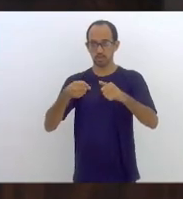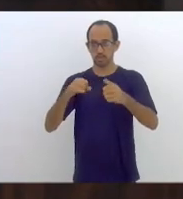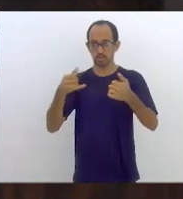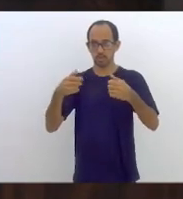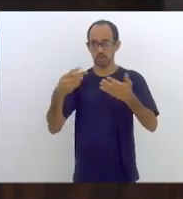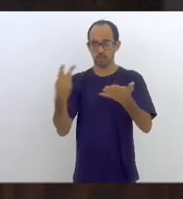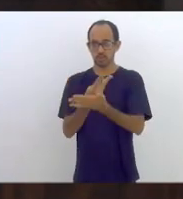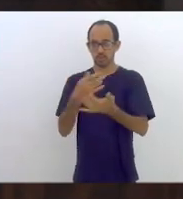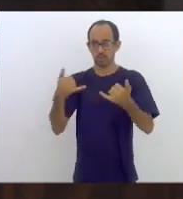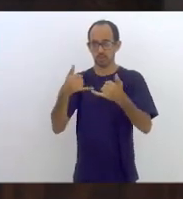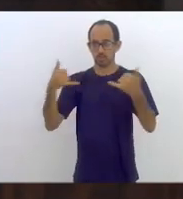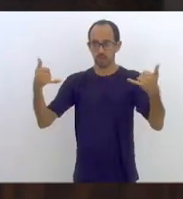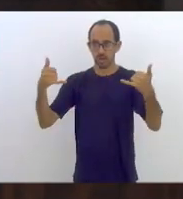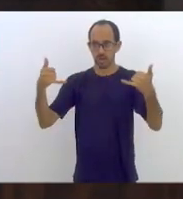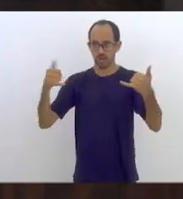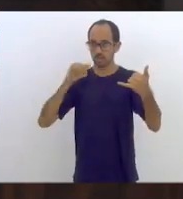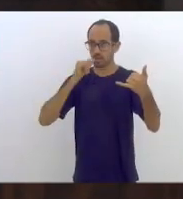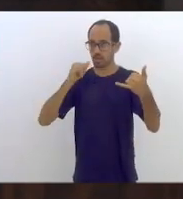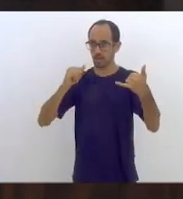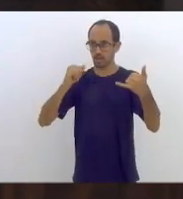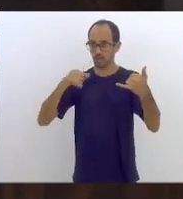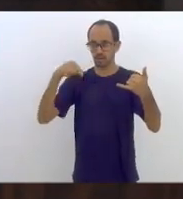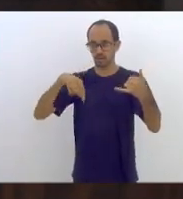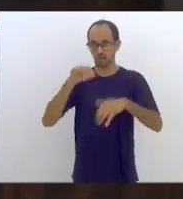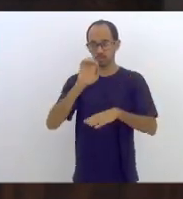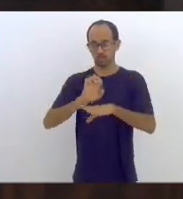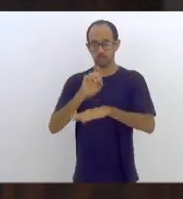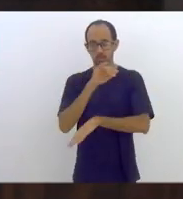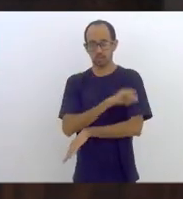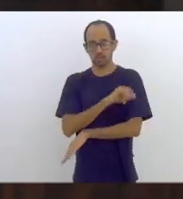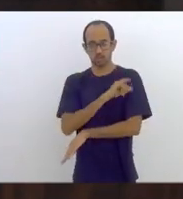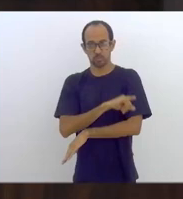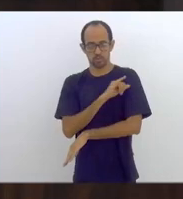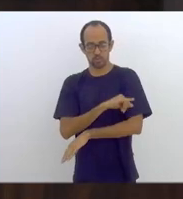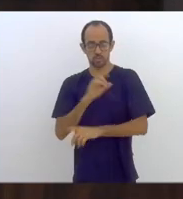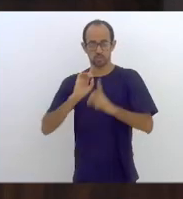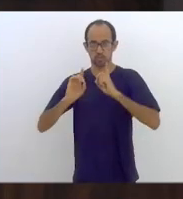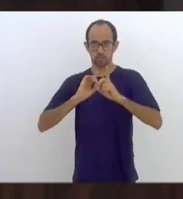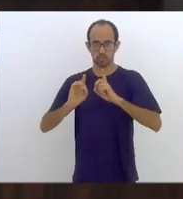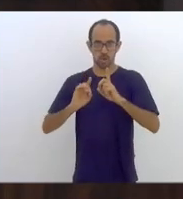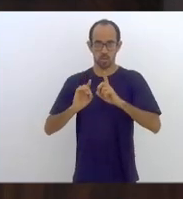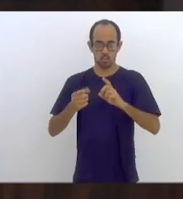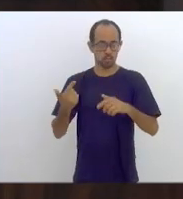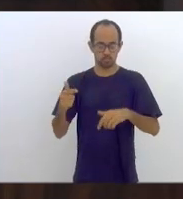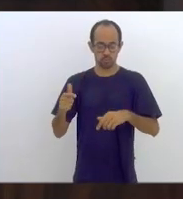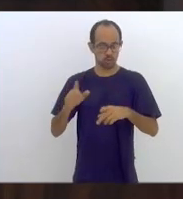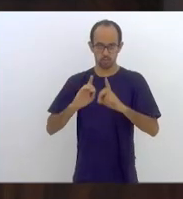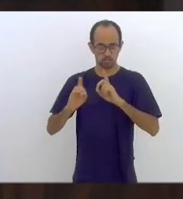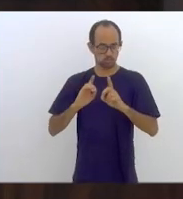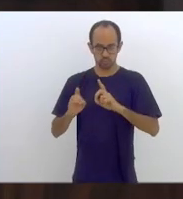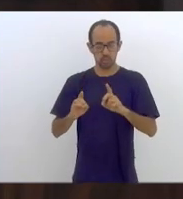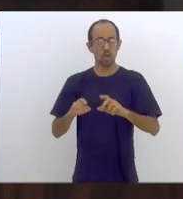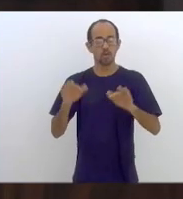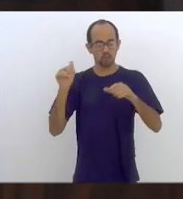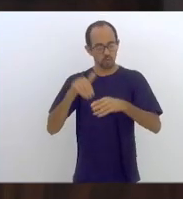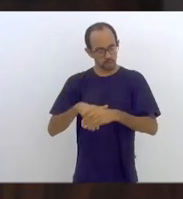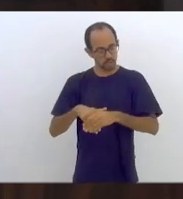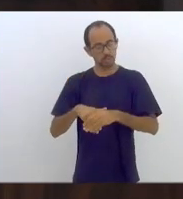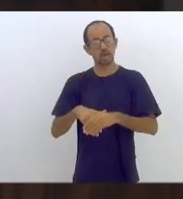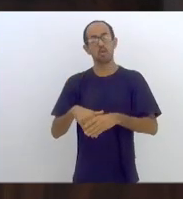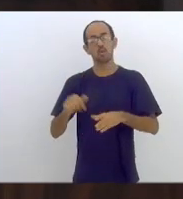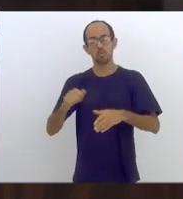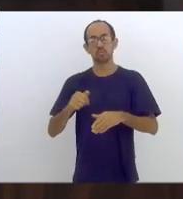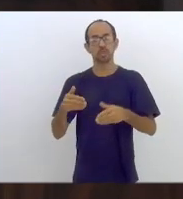e descargas elétricos no âmbito do Estado do Rio de Janeiro em discussão em votação